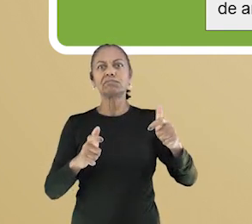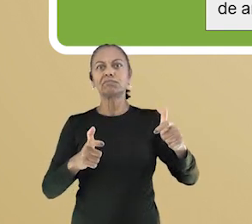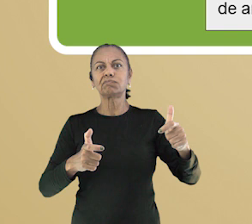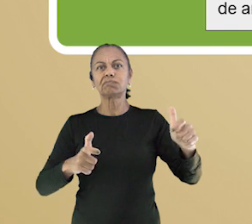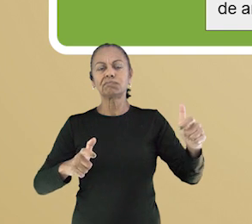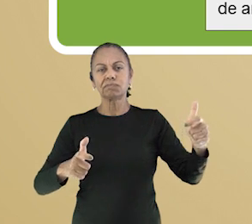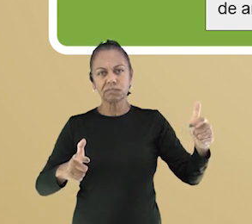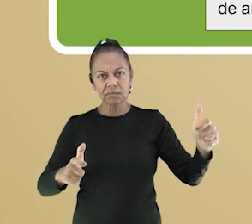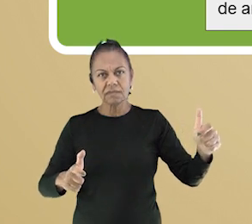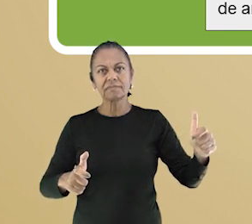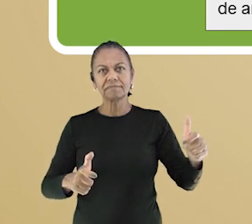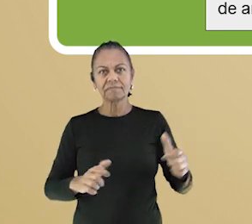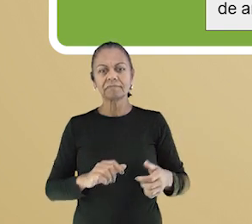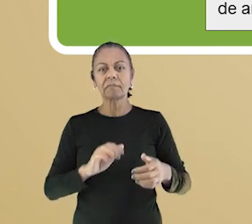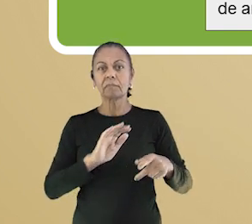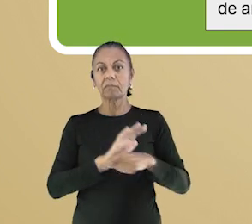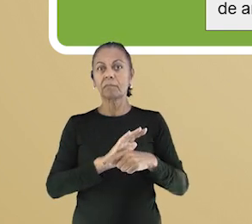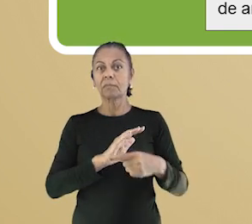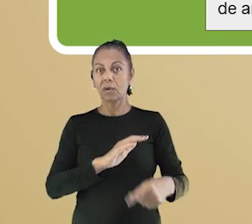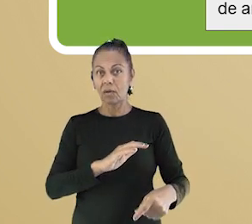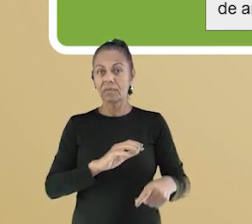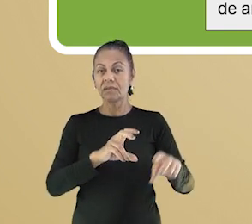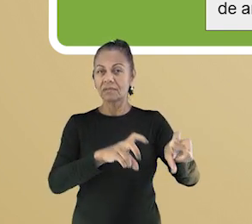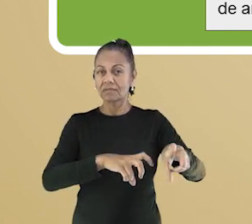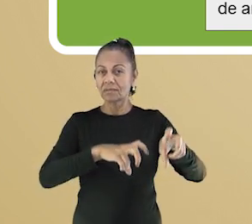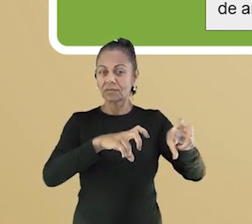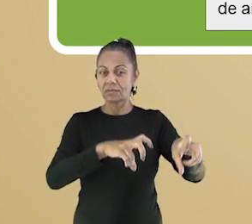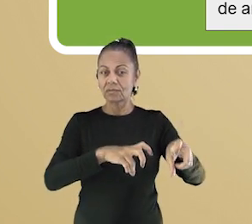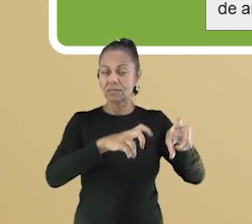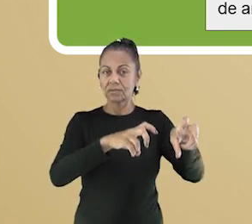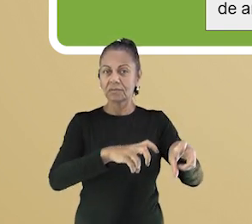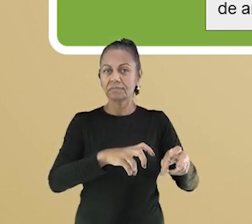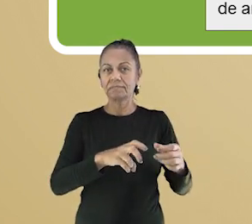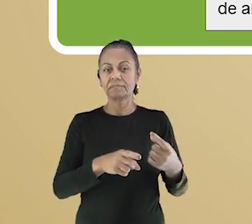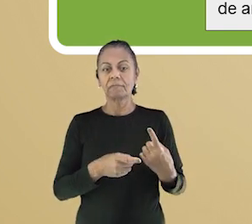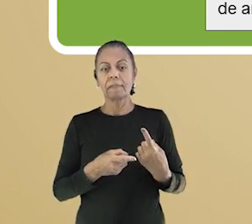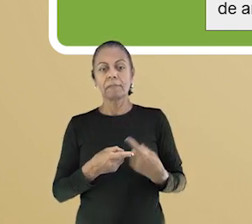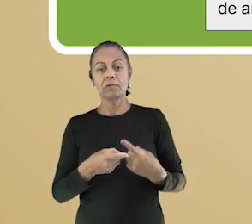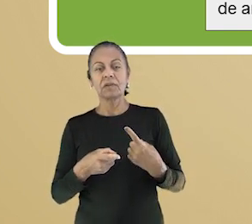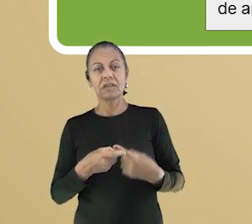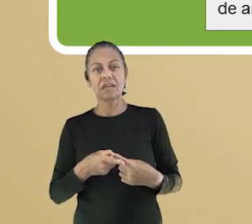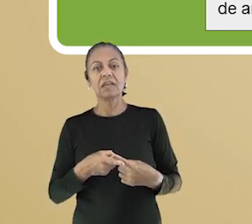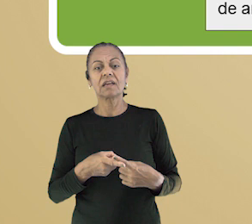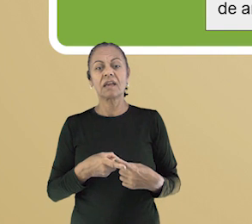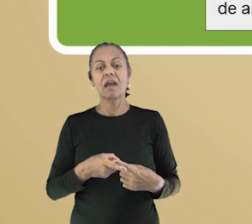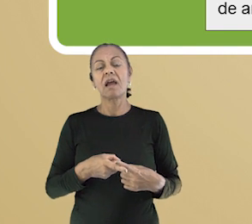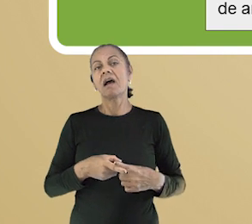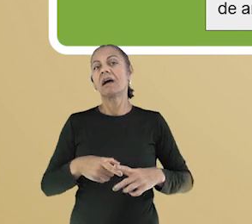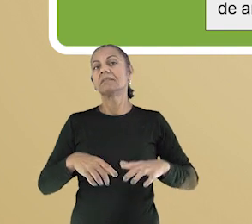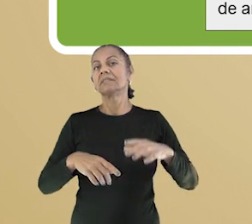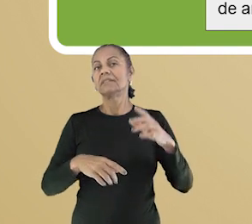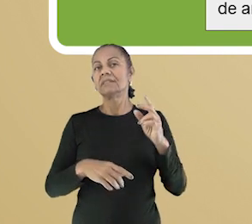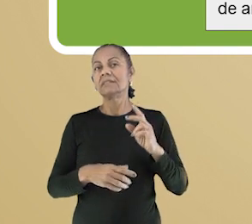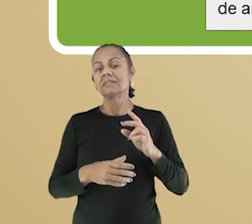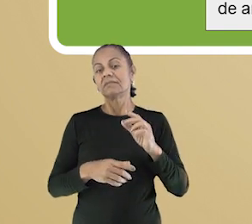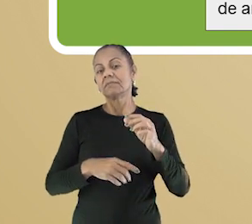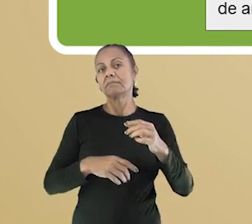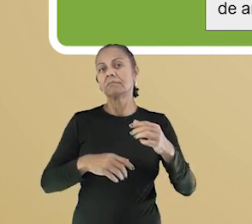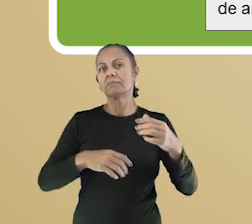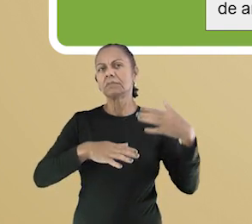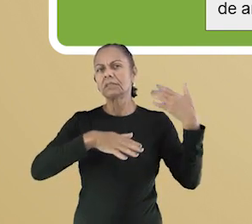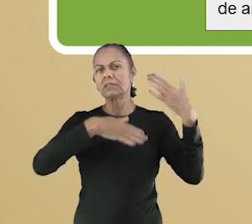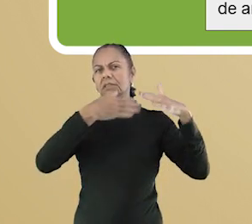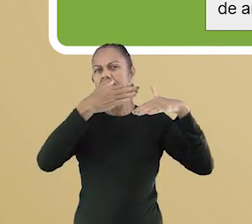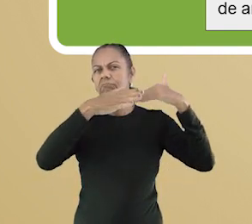de expansão da fronteira agrícola. Isso porque, sempre que essas duas precisarem avançar em seus territórios,